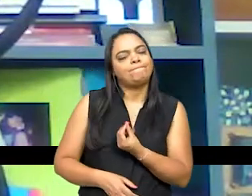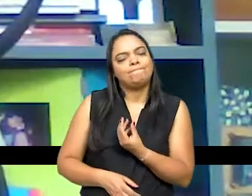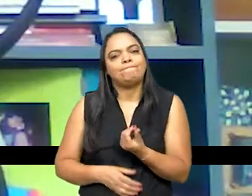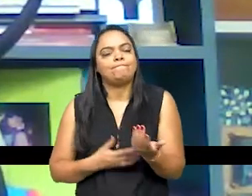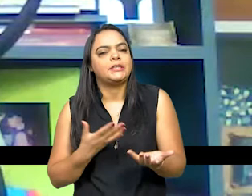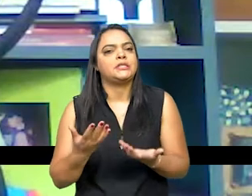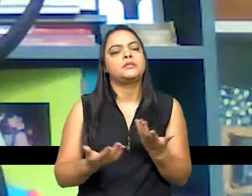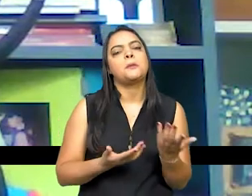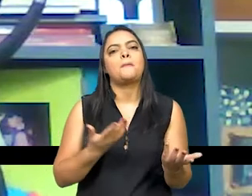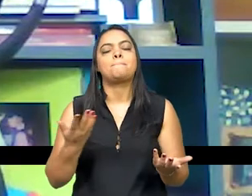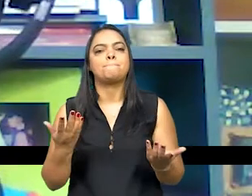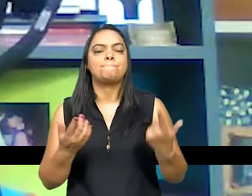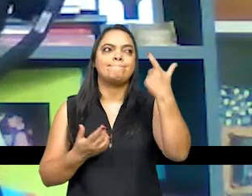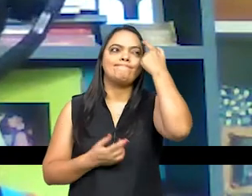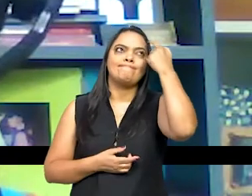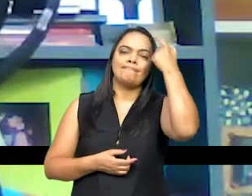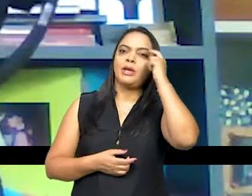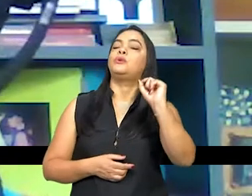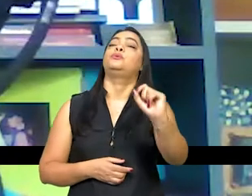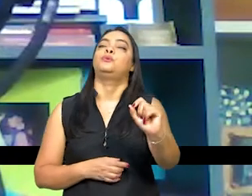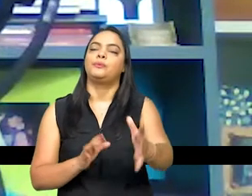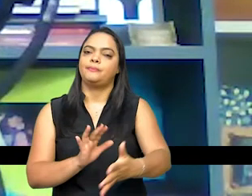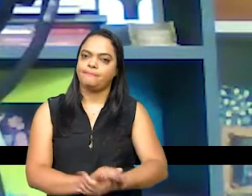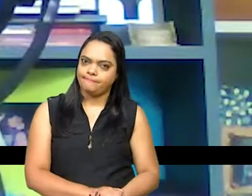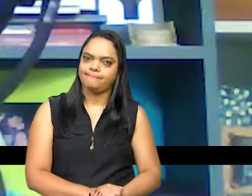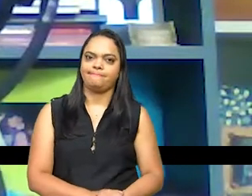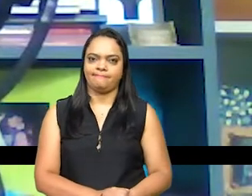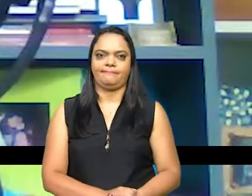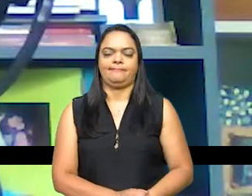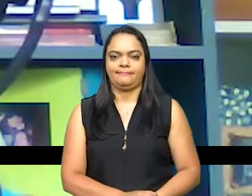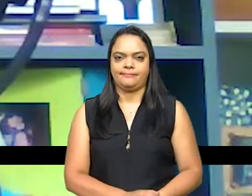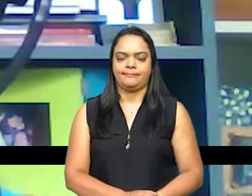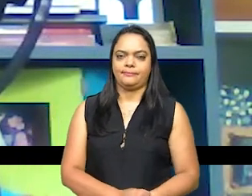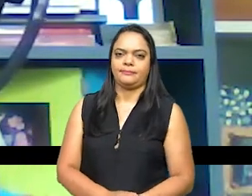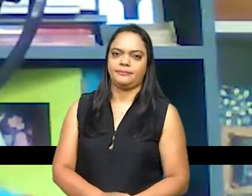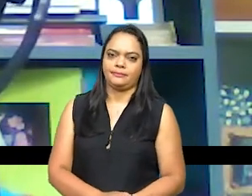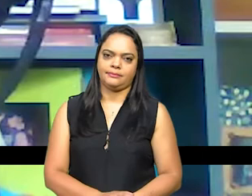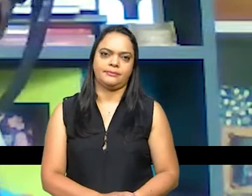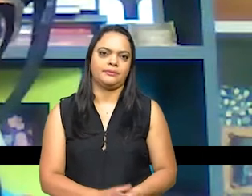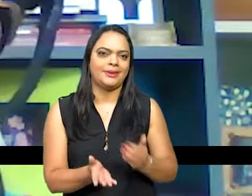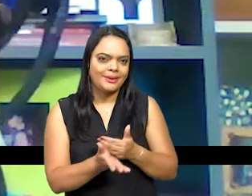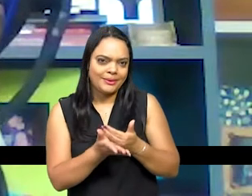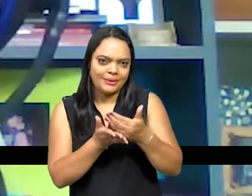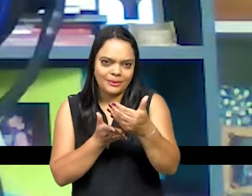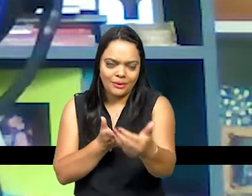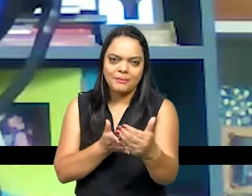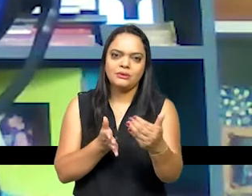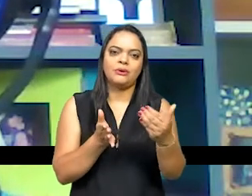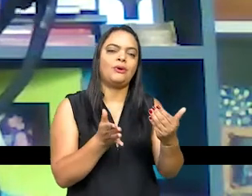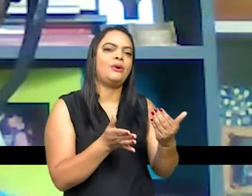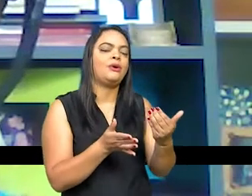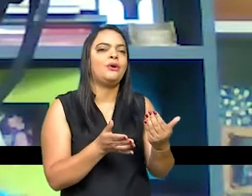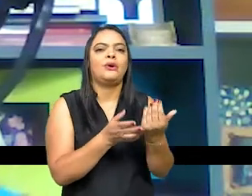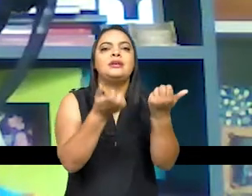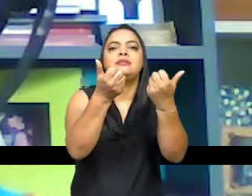inicial, né? Eu penso o seguinte, a fala, né, começou o questionamento ali com